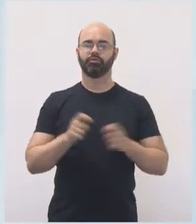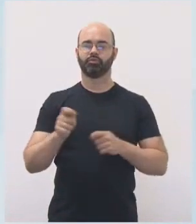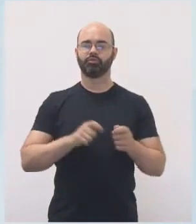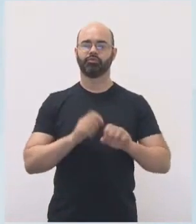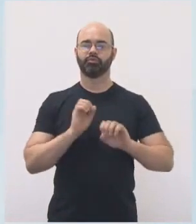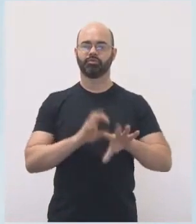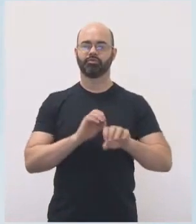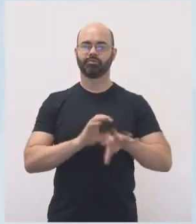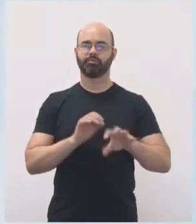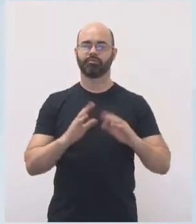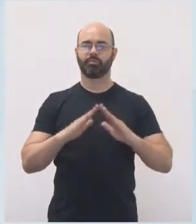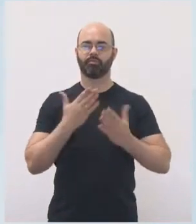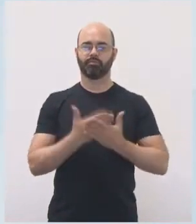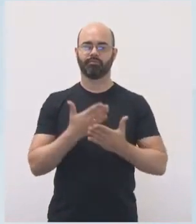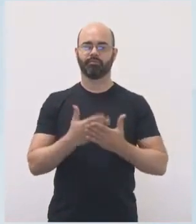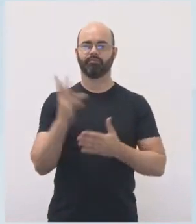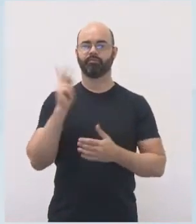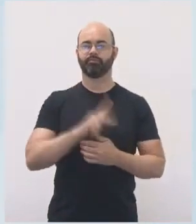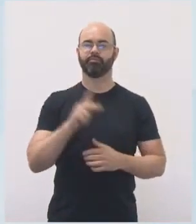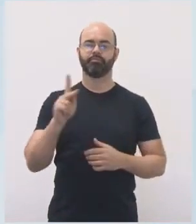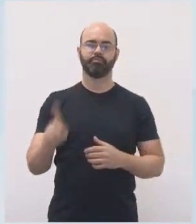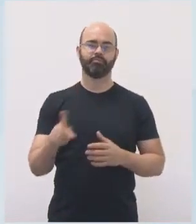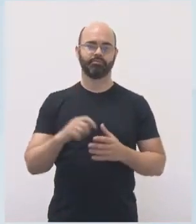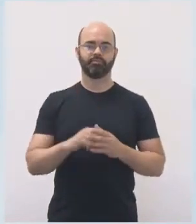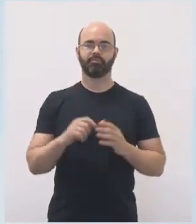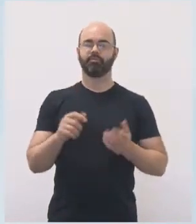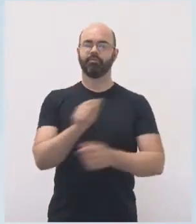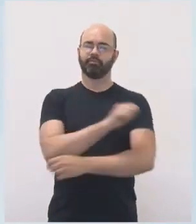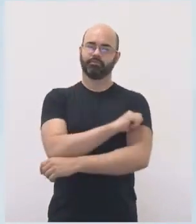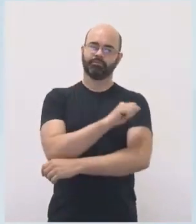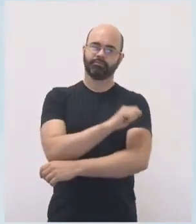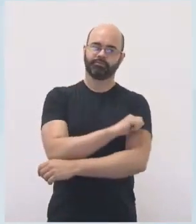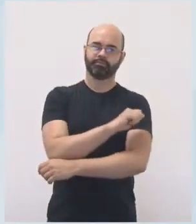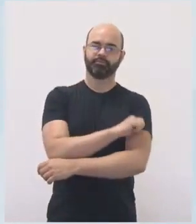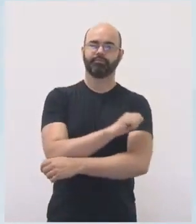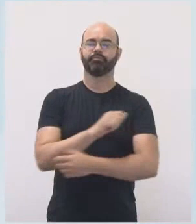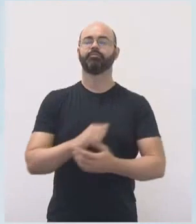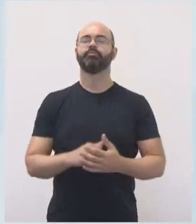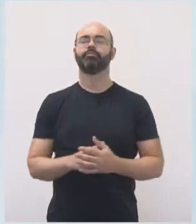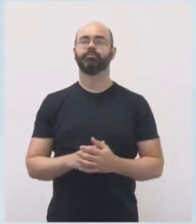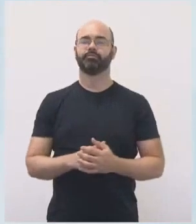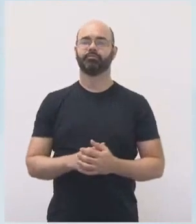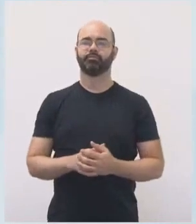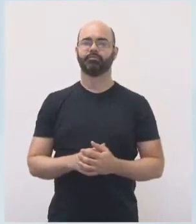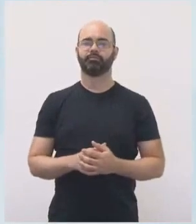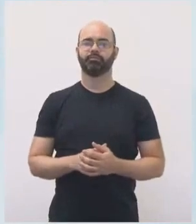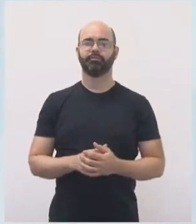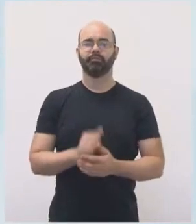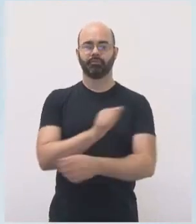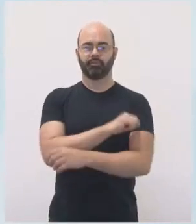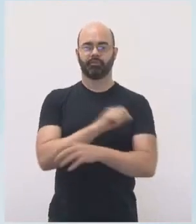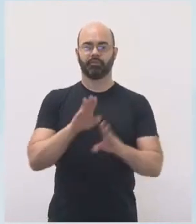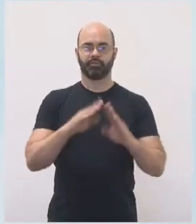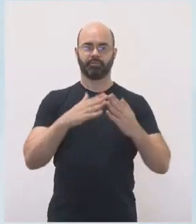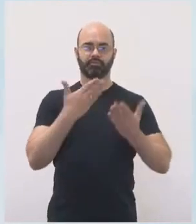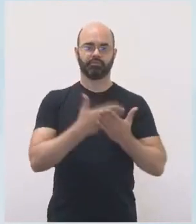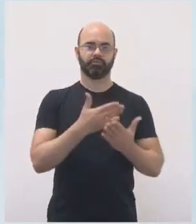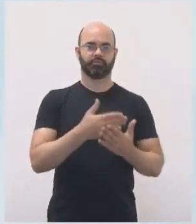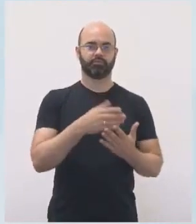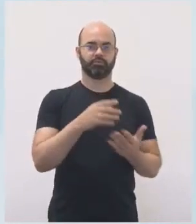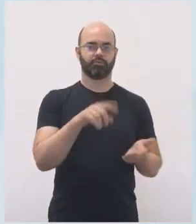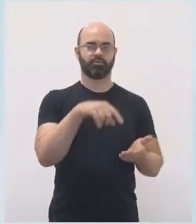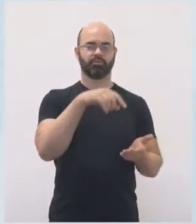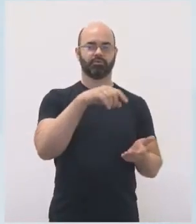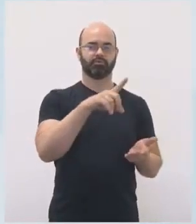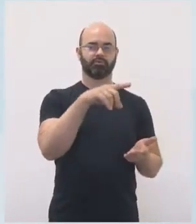ensino, das escolas, os professores, os estudantes também das 4 unidades escolares, como a